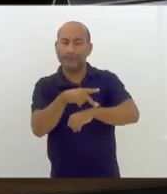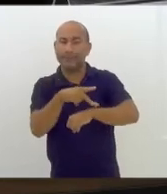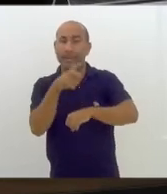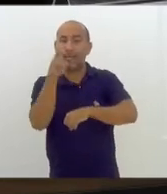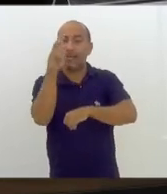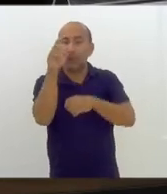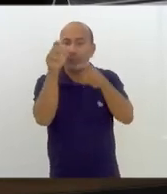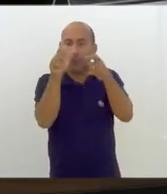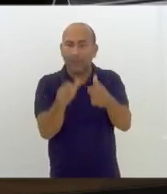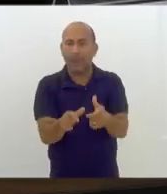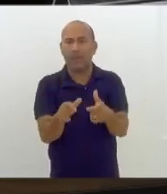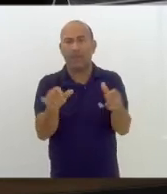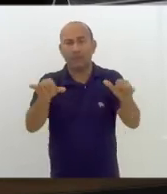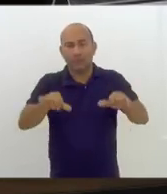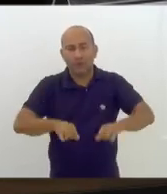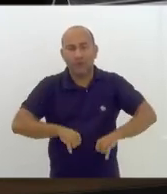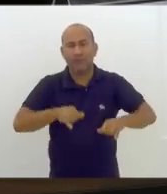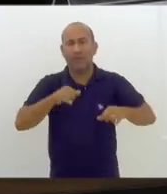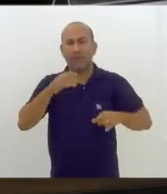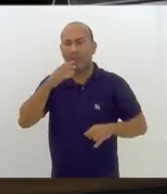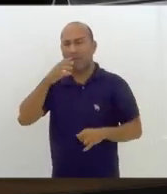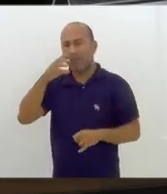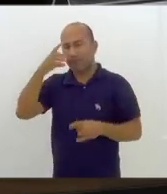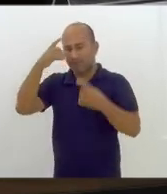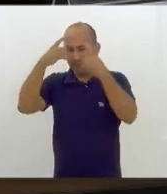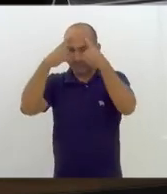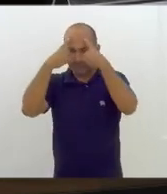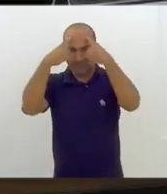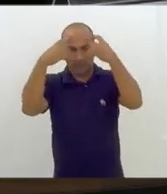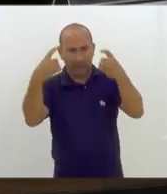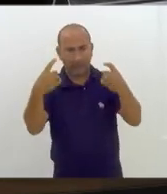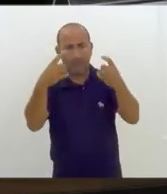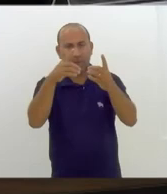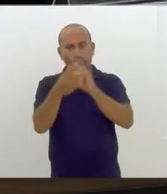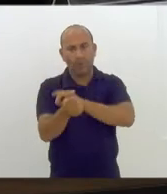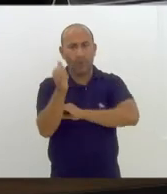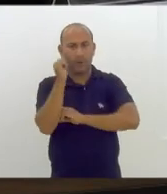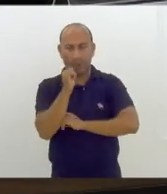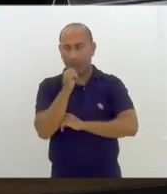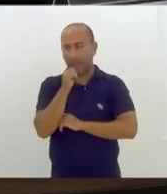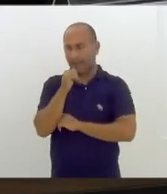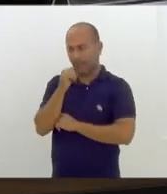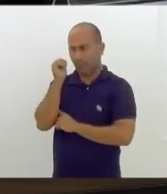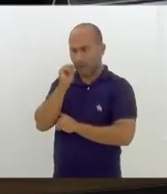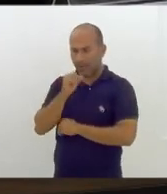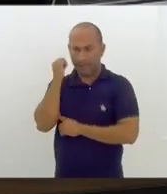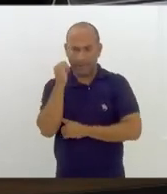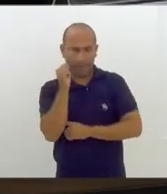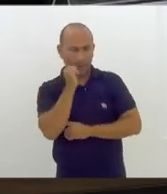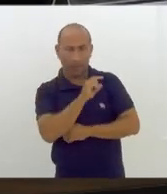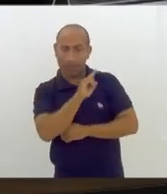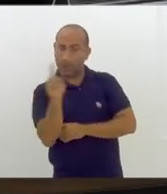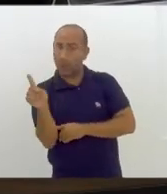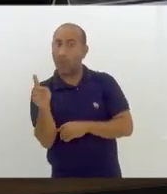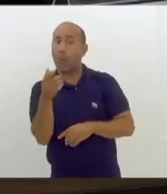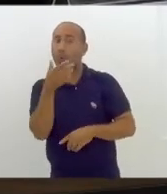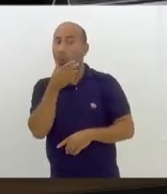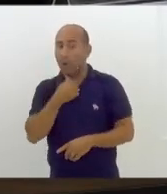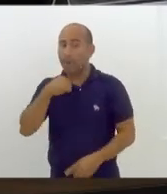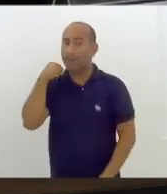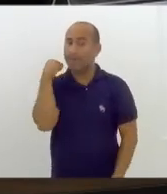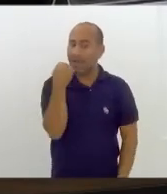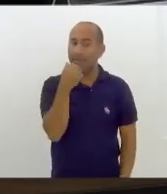feminicídios. Isso é uma vergonha. E não são mulheres matando mulheres, vejam, são homens matando